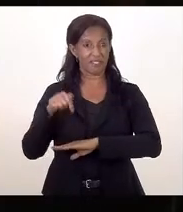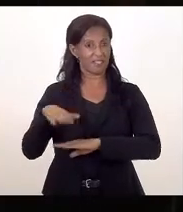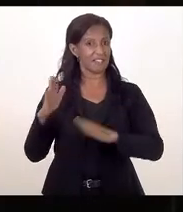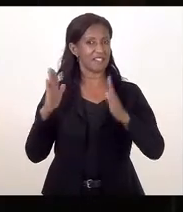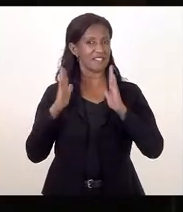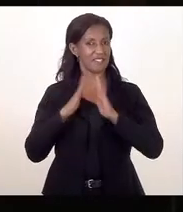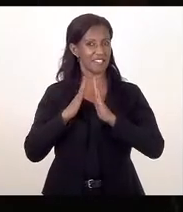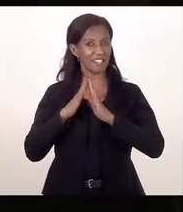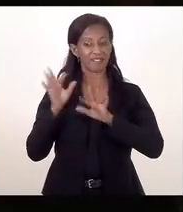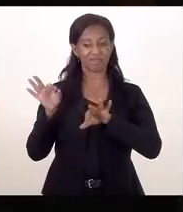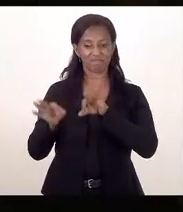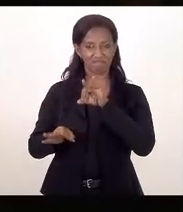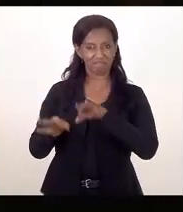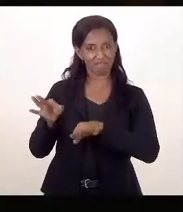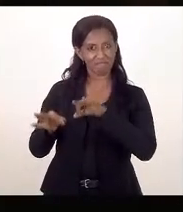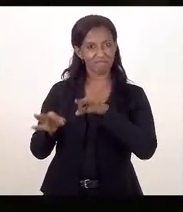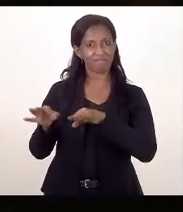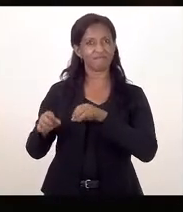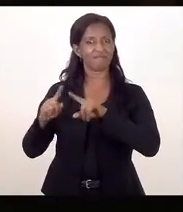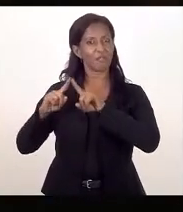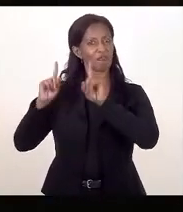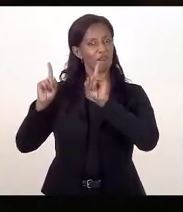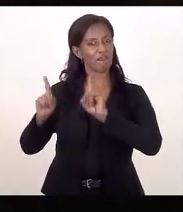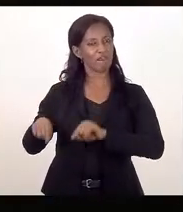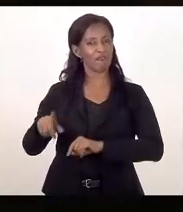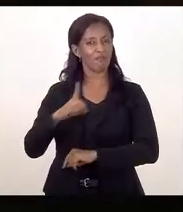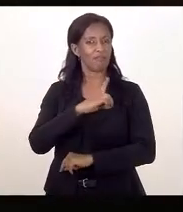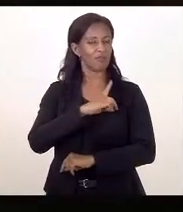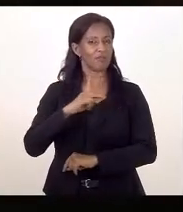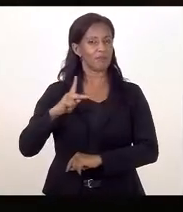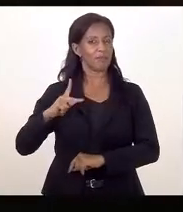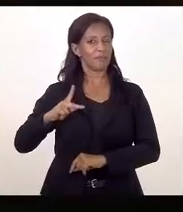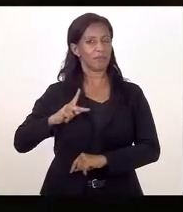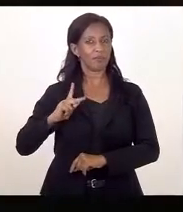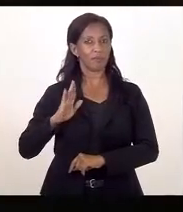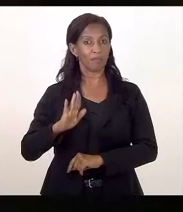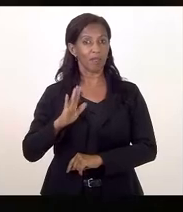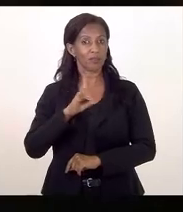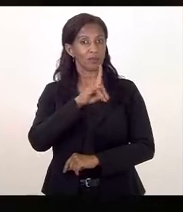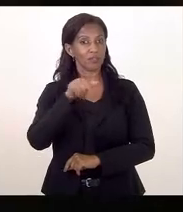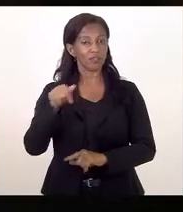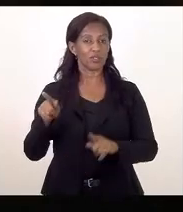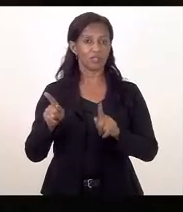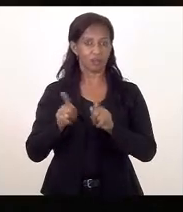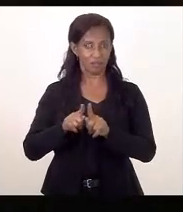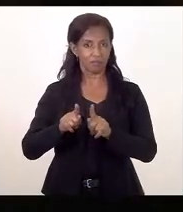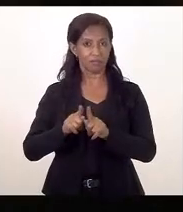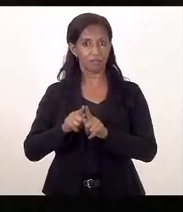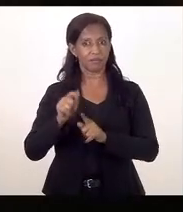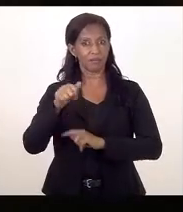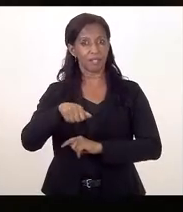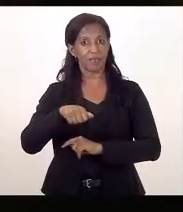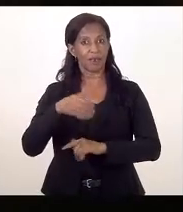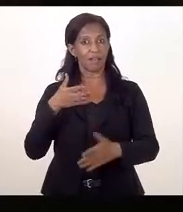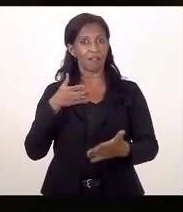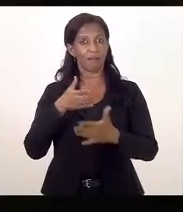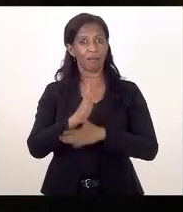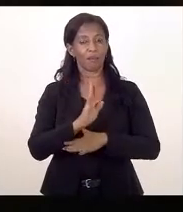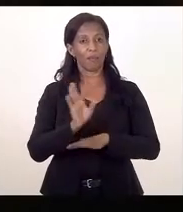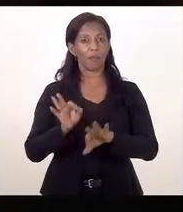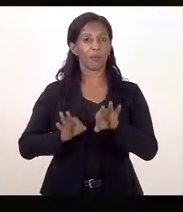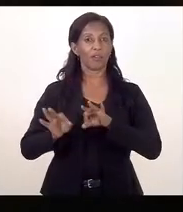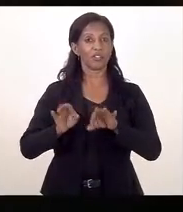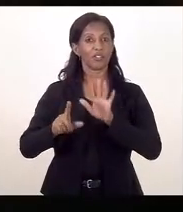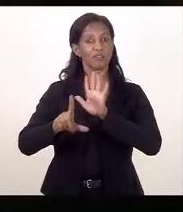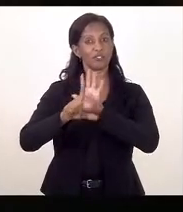justiça aos servidores e servidoras da Defensoria Pública, mas um dia que essa casa também aprovou um projeto de lei